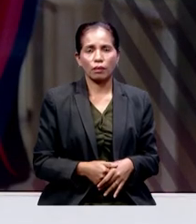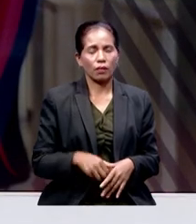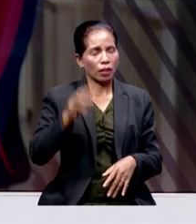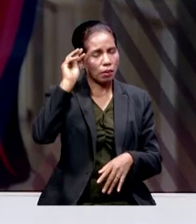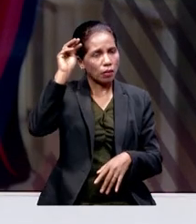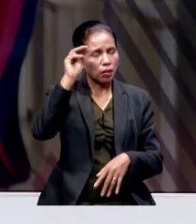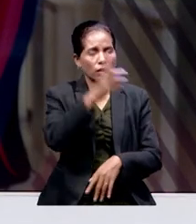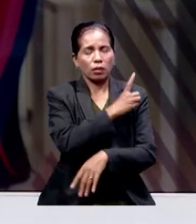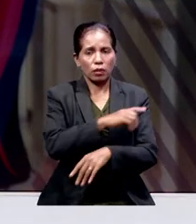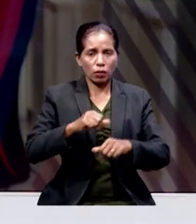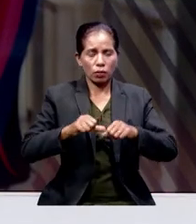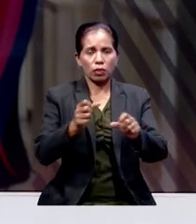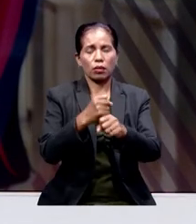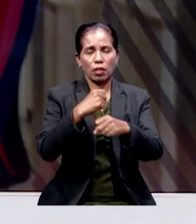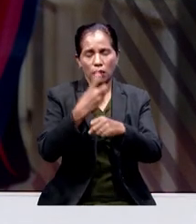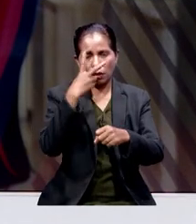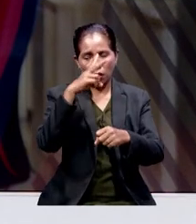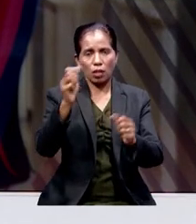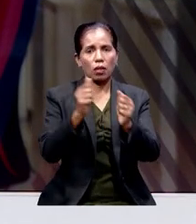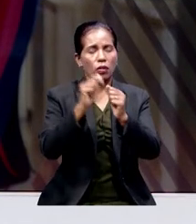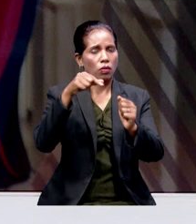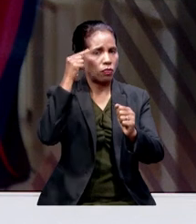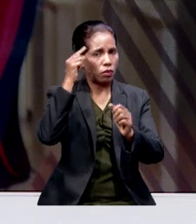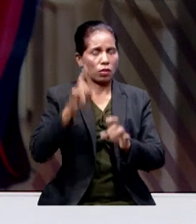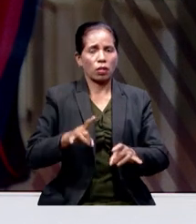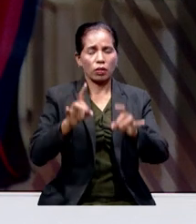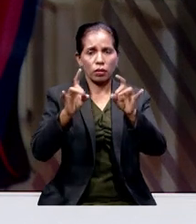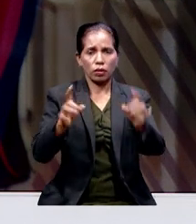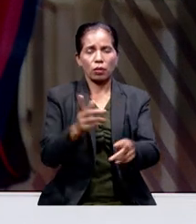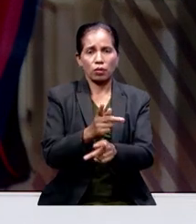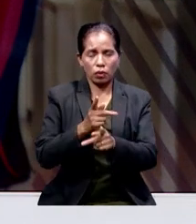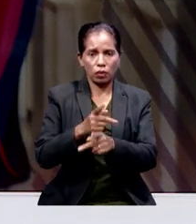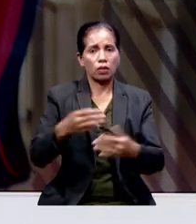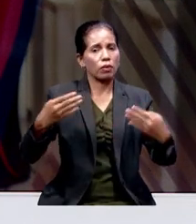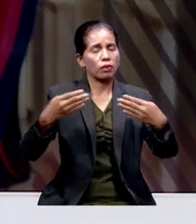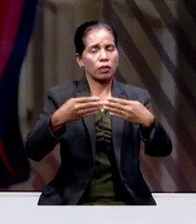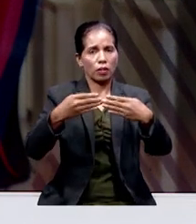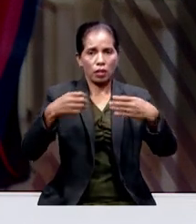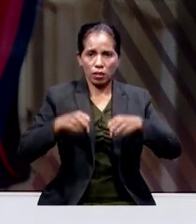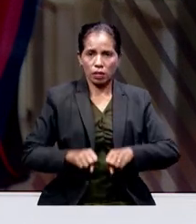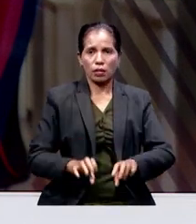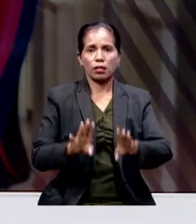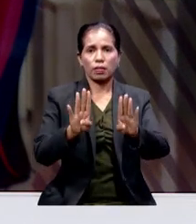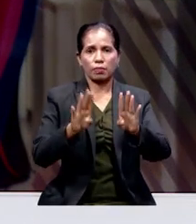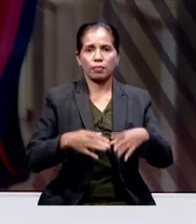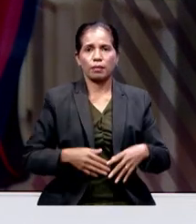ministro de Defesa continua a rala cooperação com o governo da Austrália, onde protege a fronteira TASI.